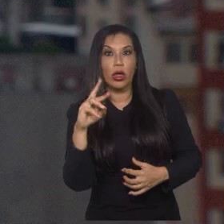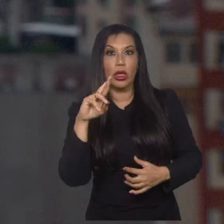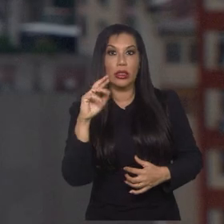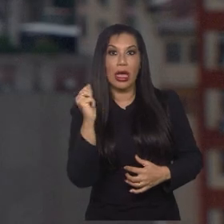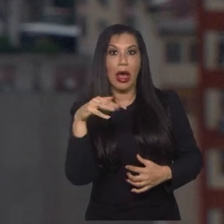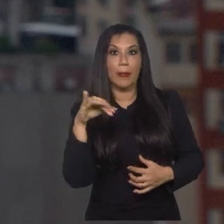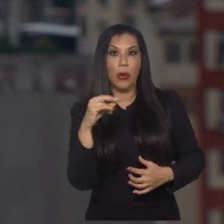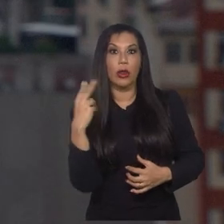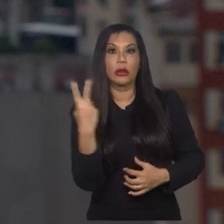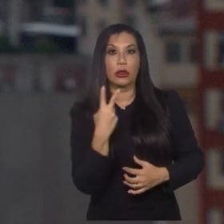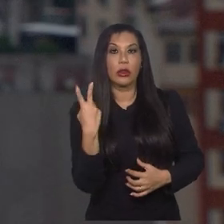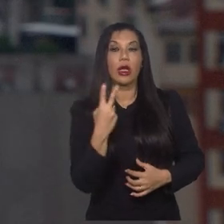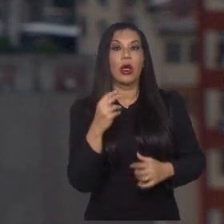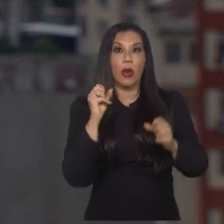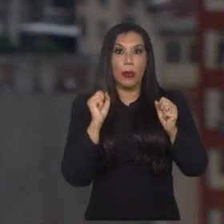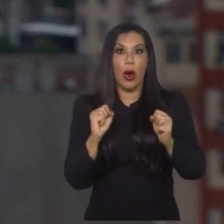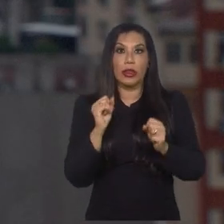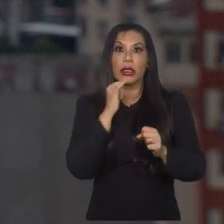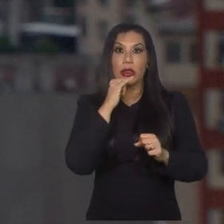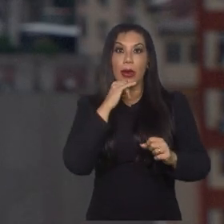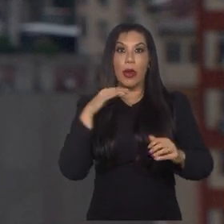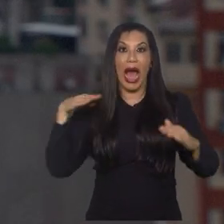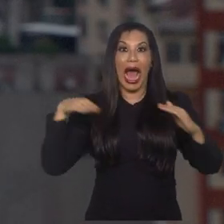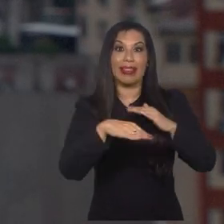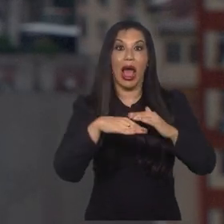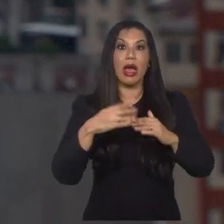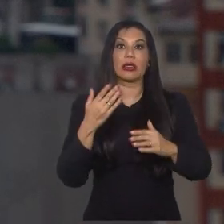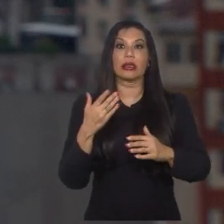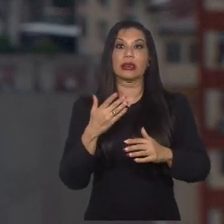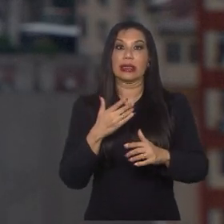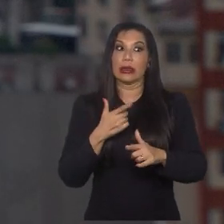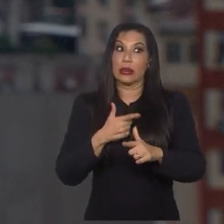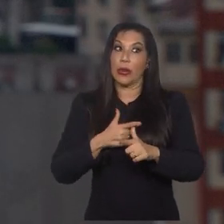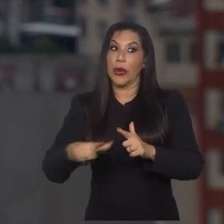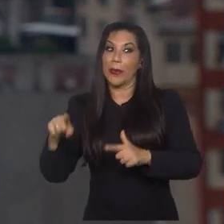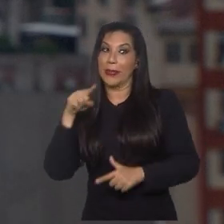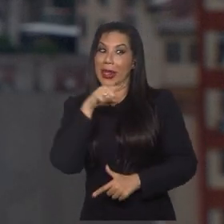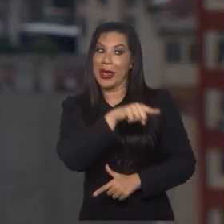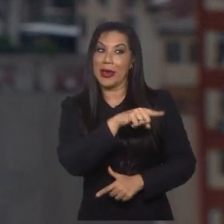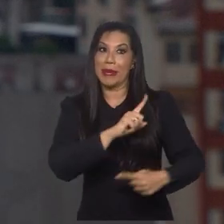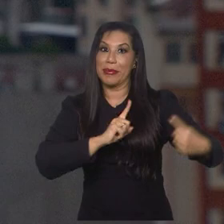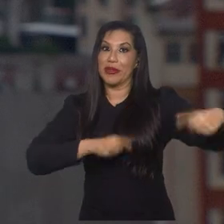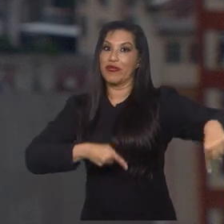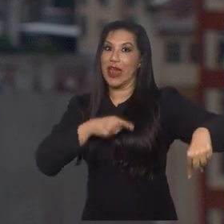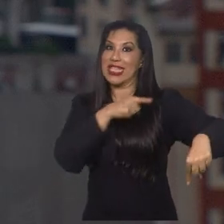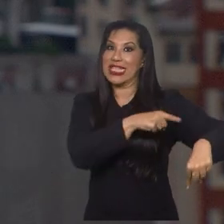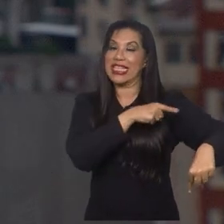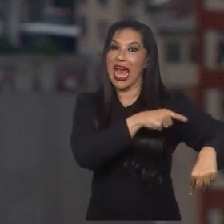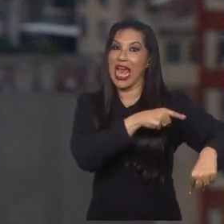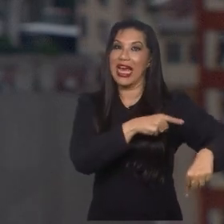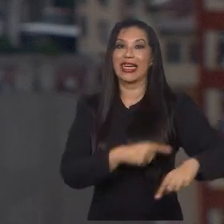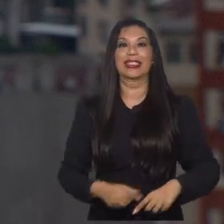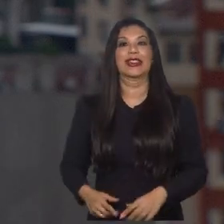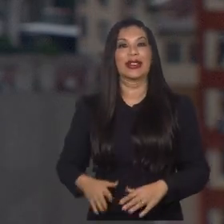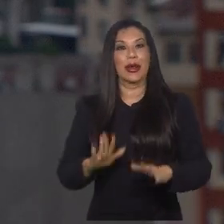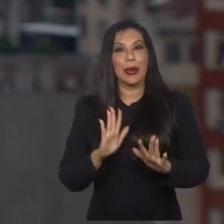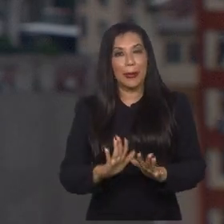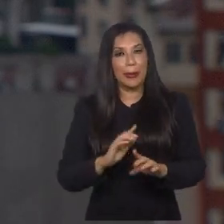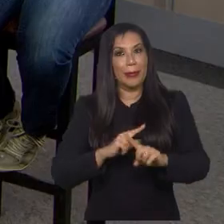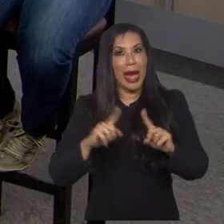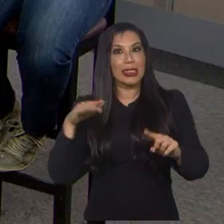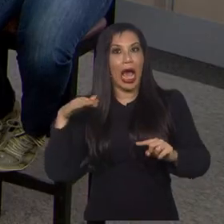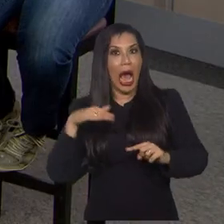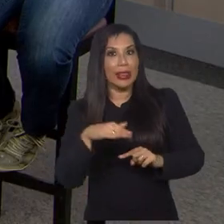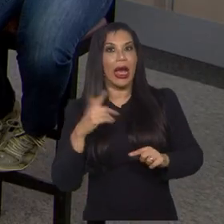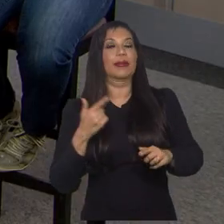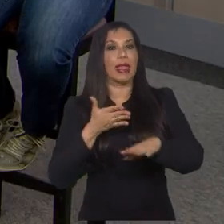que se espera, ela pode ser, digamos, um ataque muito problemático para as demais seleções. Só que aí que tem, só o ataque não vai resolver. Tem que